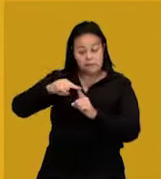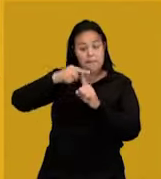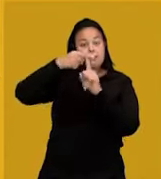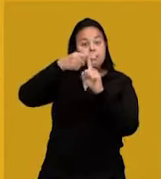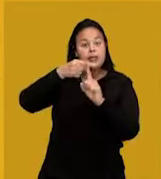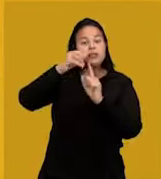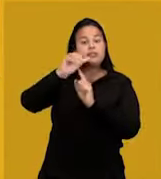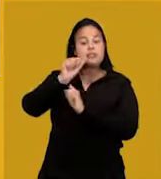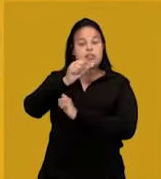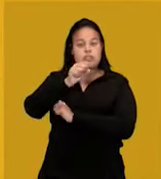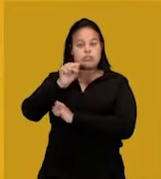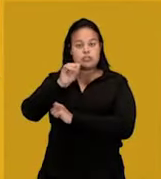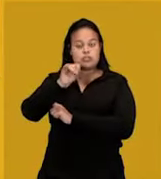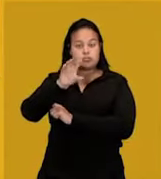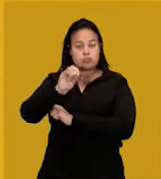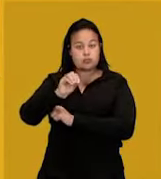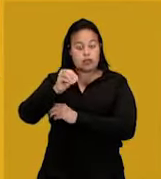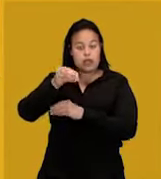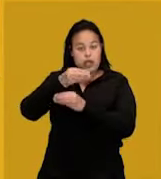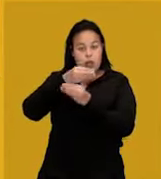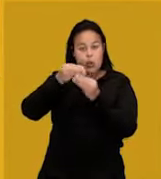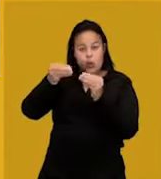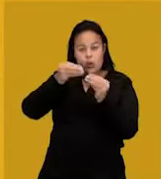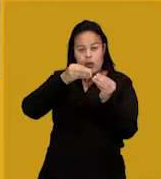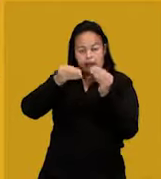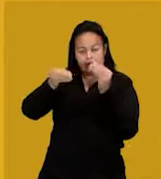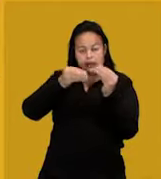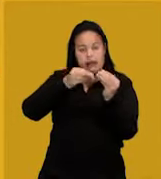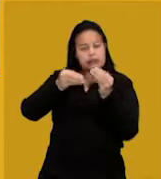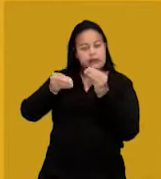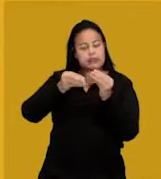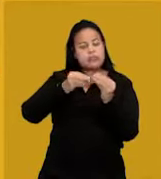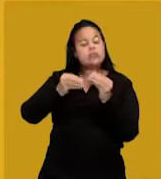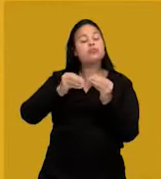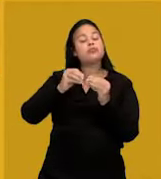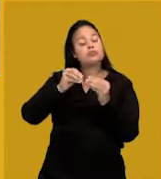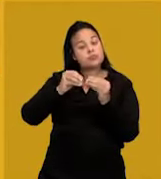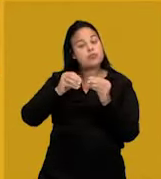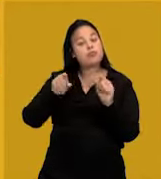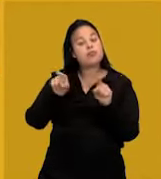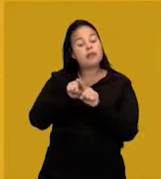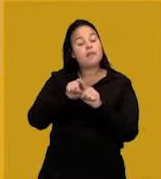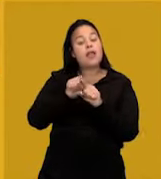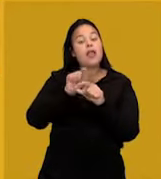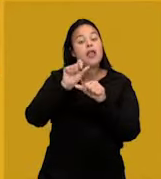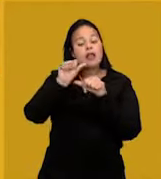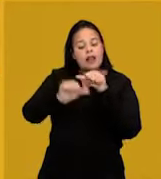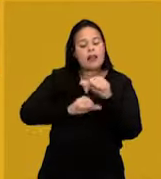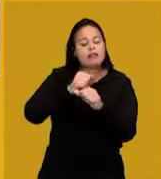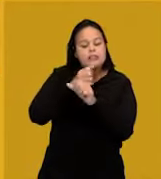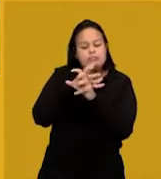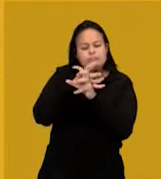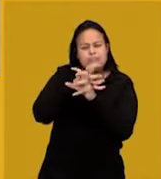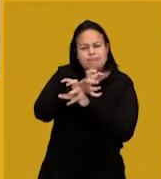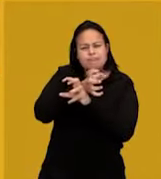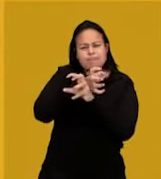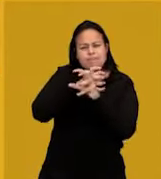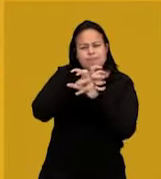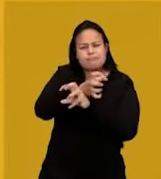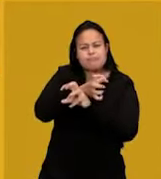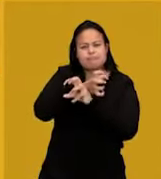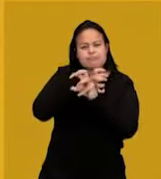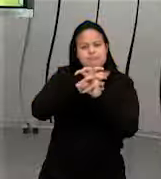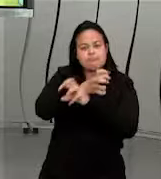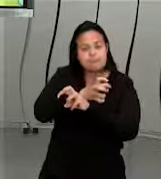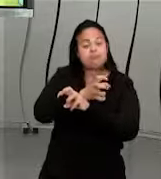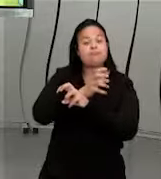O colágeno já é uma fibra, o que vai tornar os ossos rígidos e